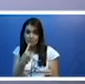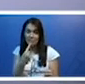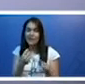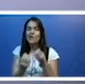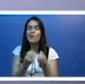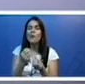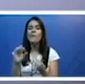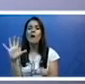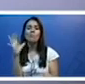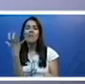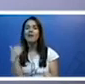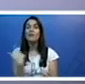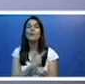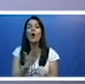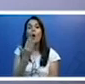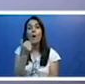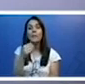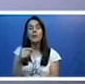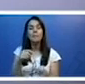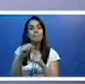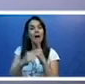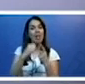acontece quando a gente come banana verde.